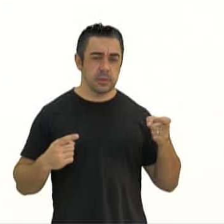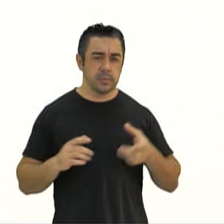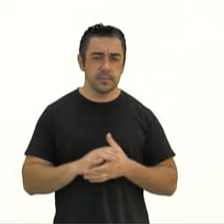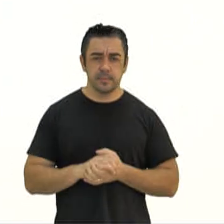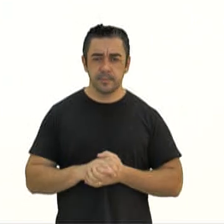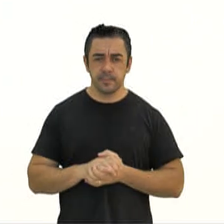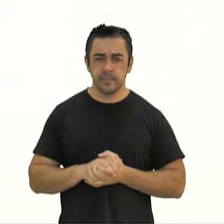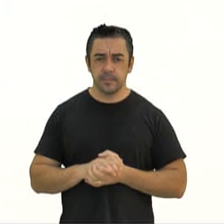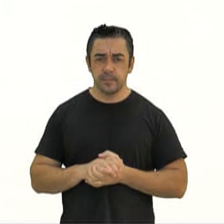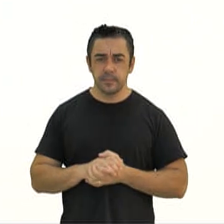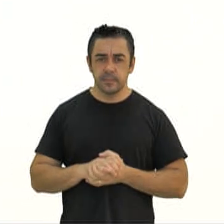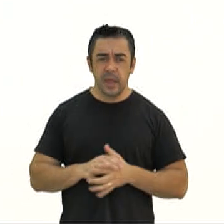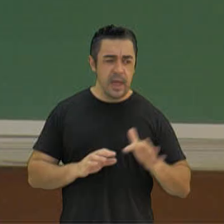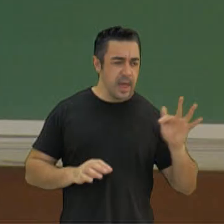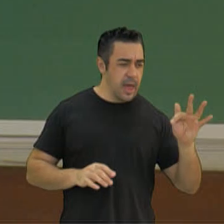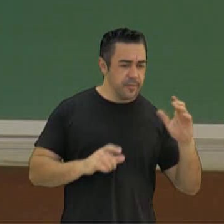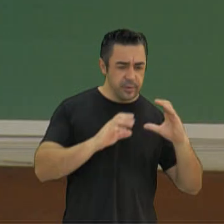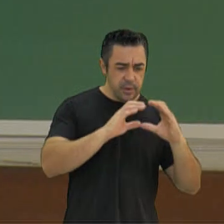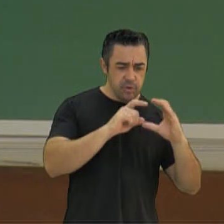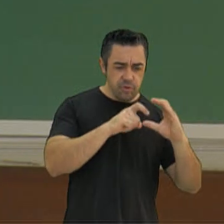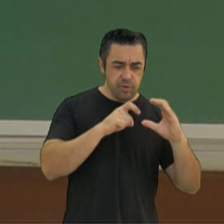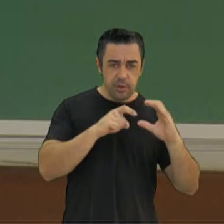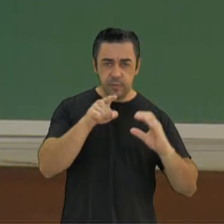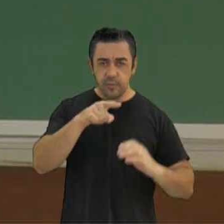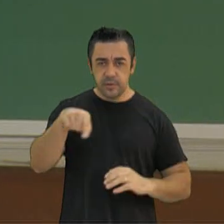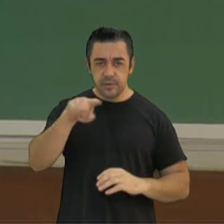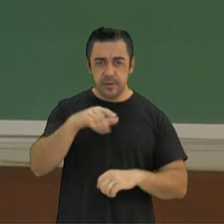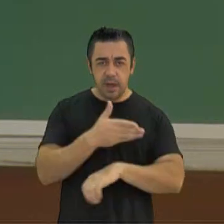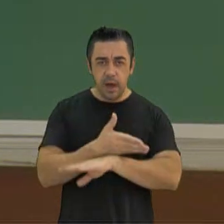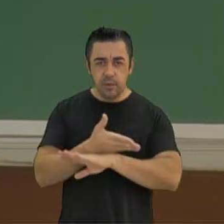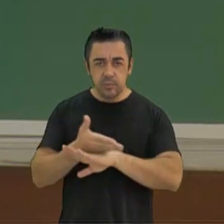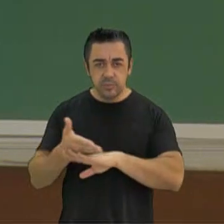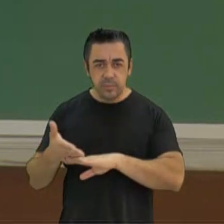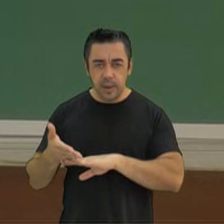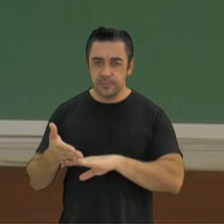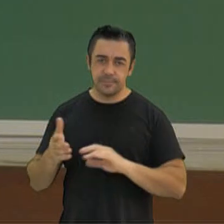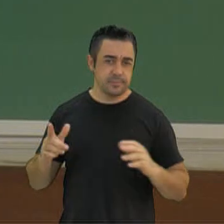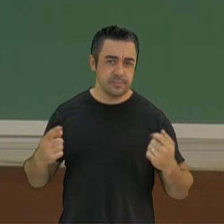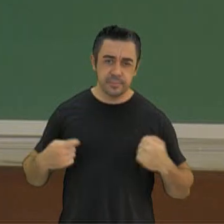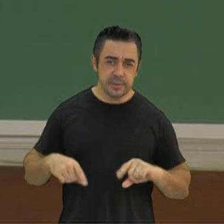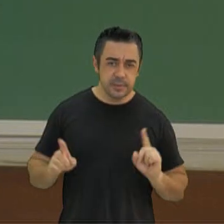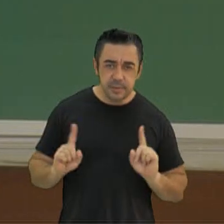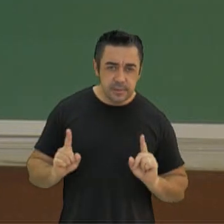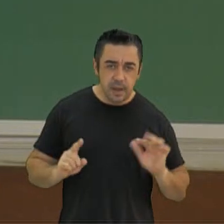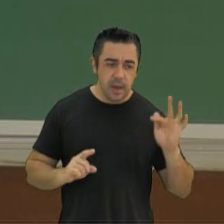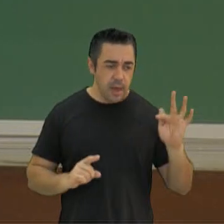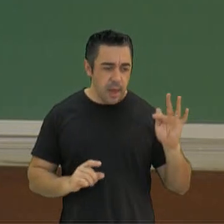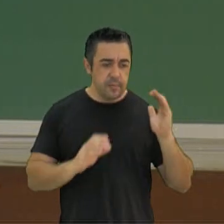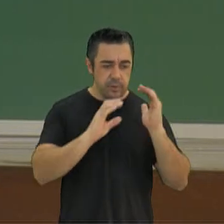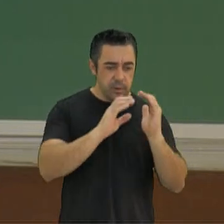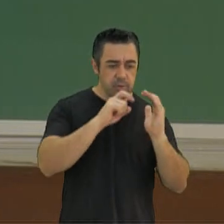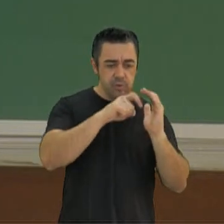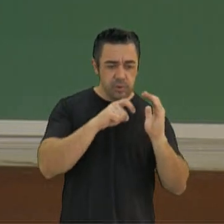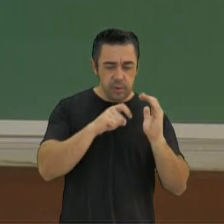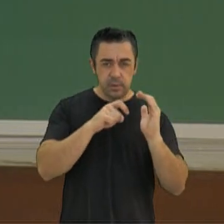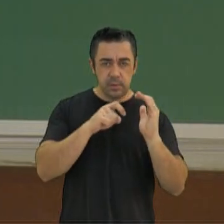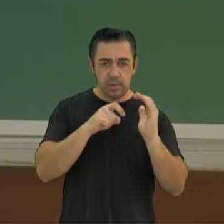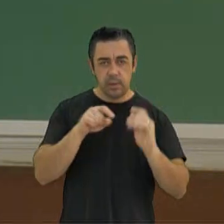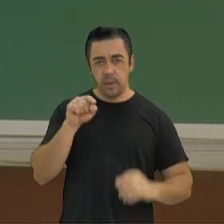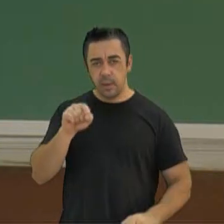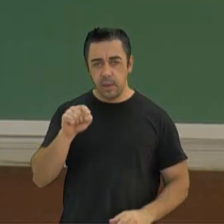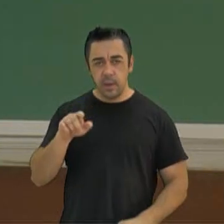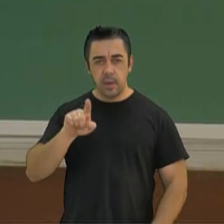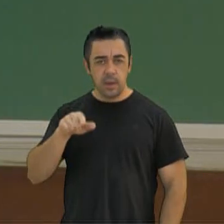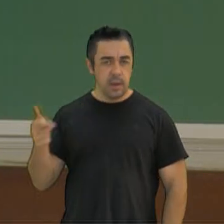Cadê aqueles f de x da função lá que vocês estão acostumados a ver? Não necessariamente tem que ter o f de x, tá? Uma função é